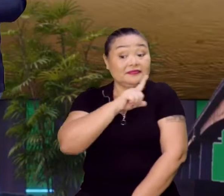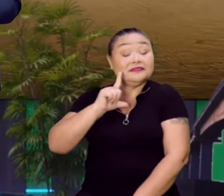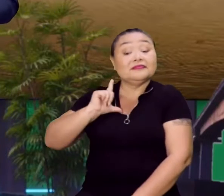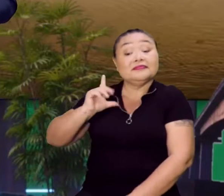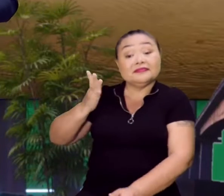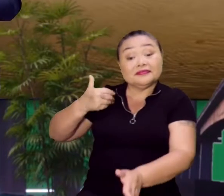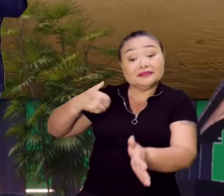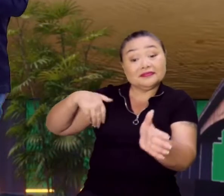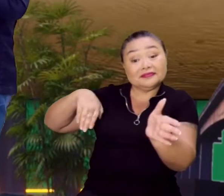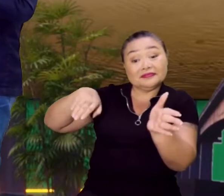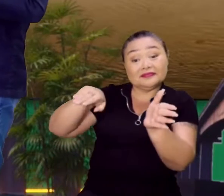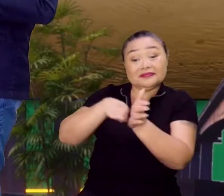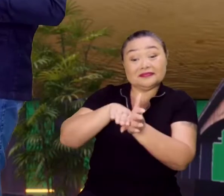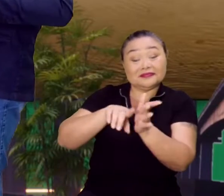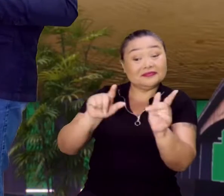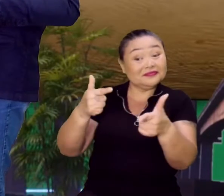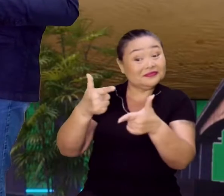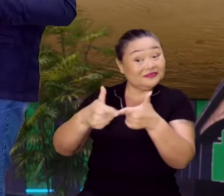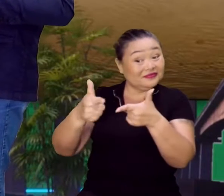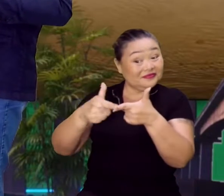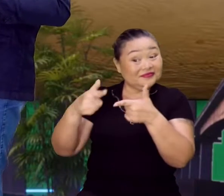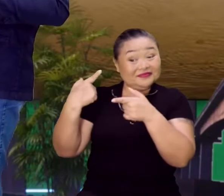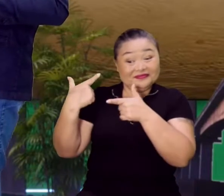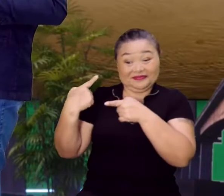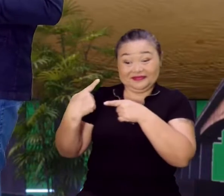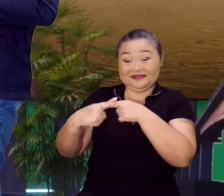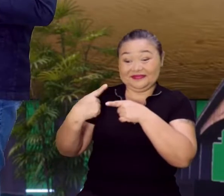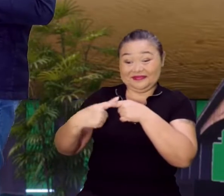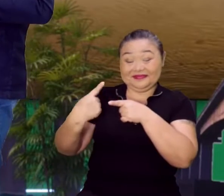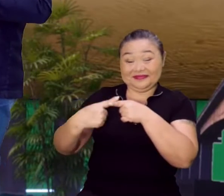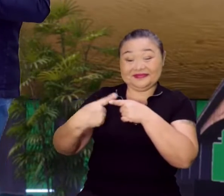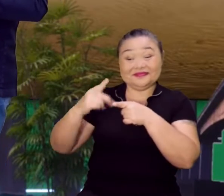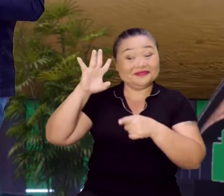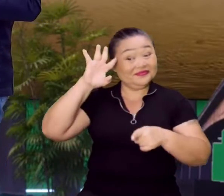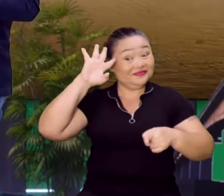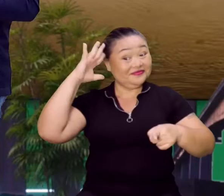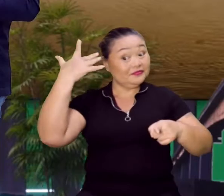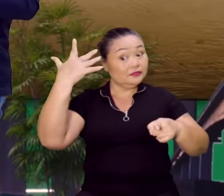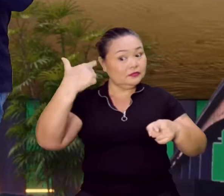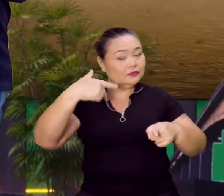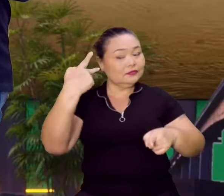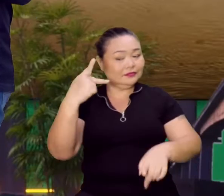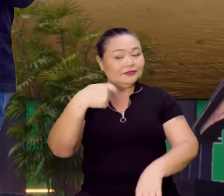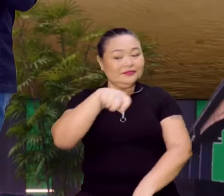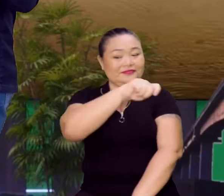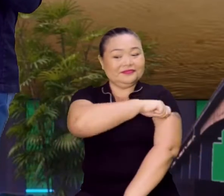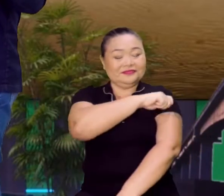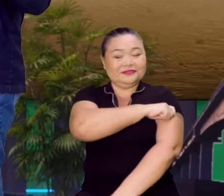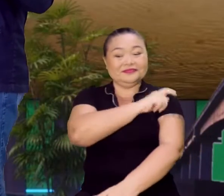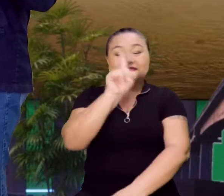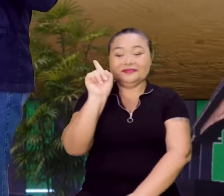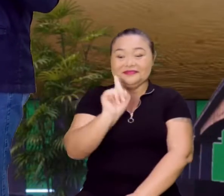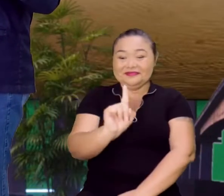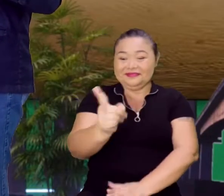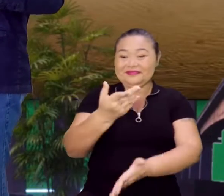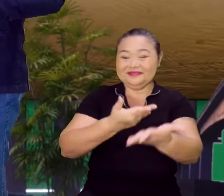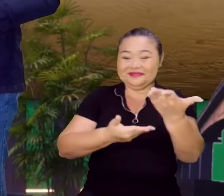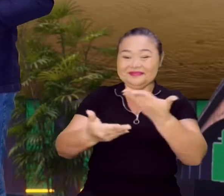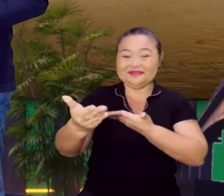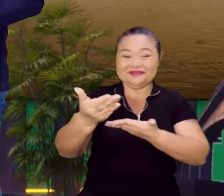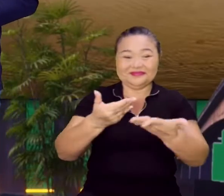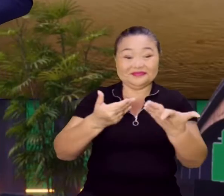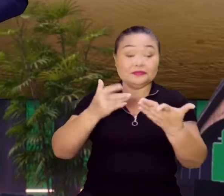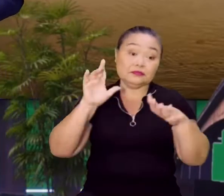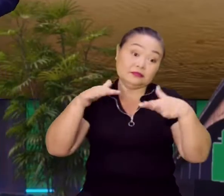nessa parte, não tem problema, porque aqui a gente resolve a situação dele, o professor mediador resolve também a situação dele.